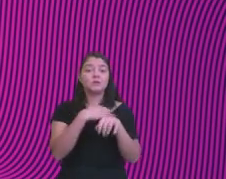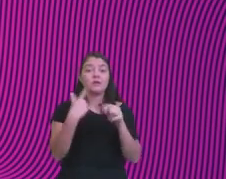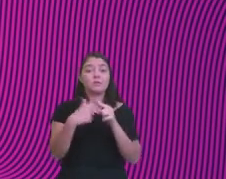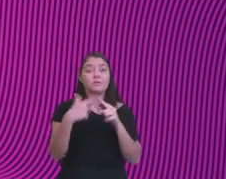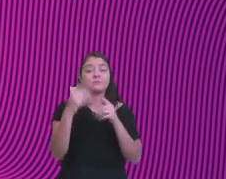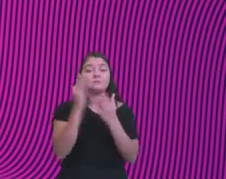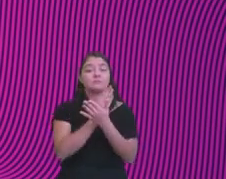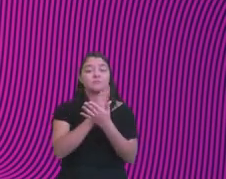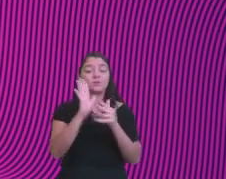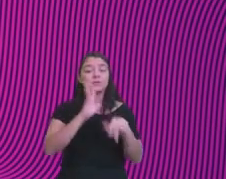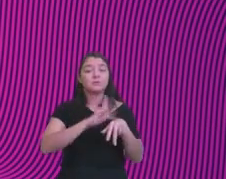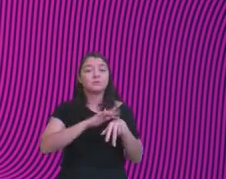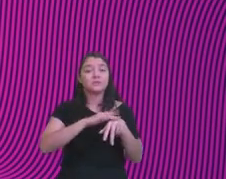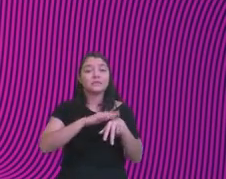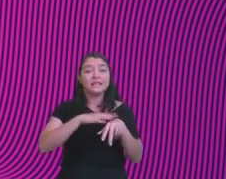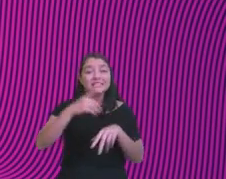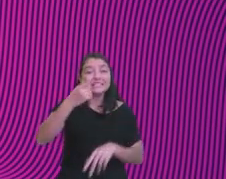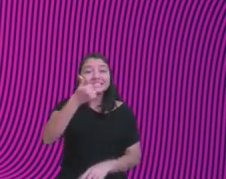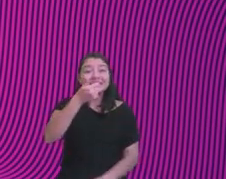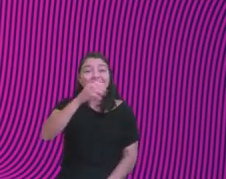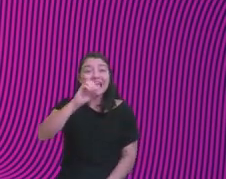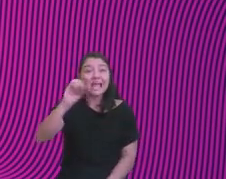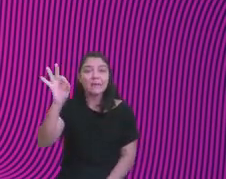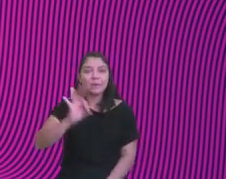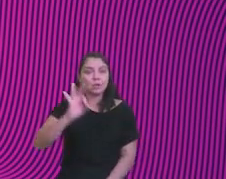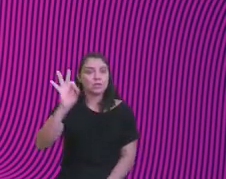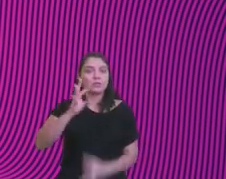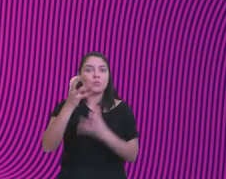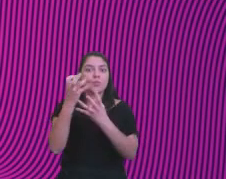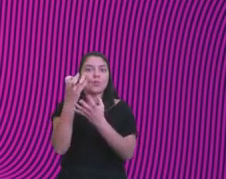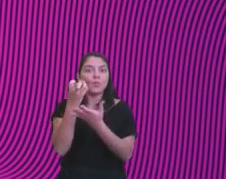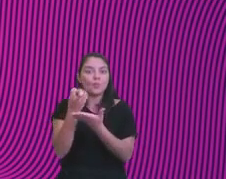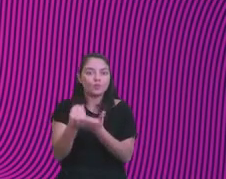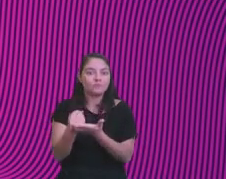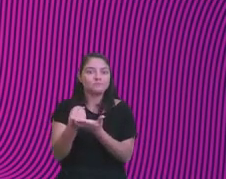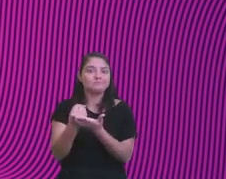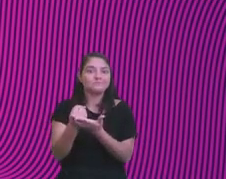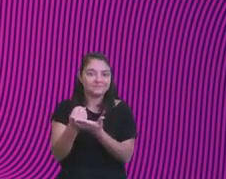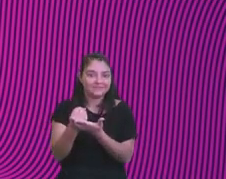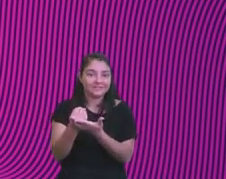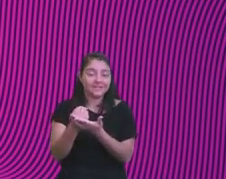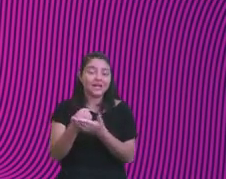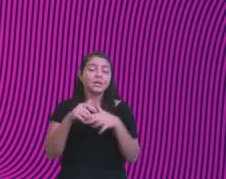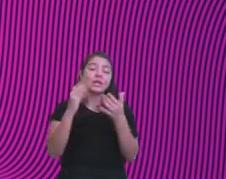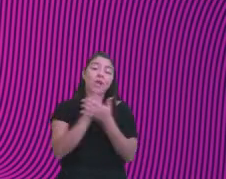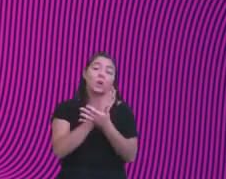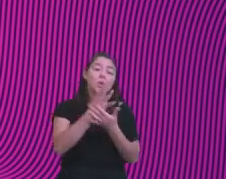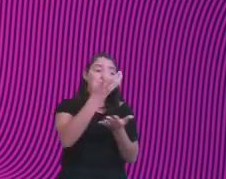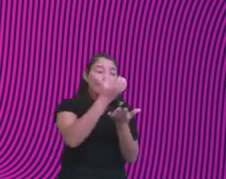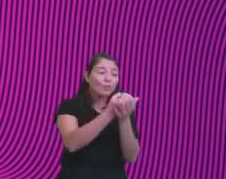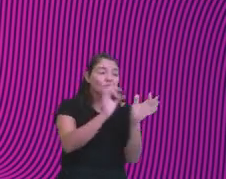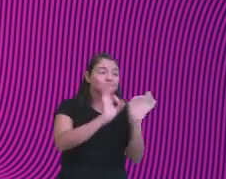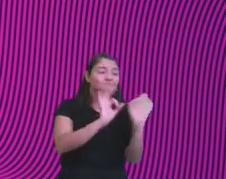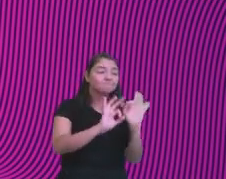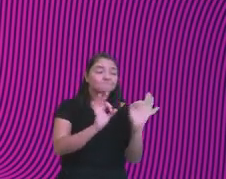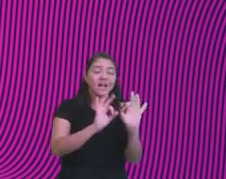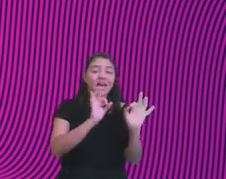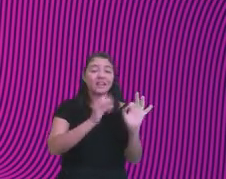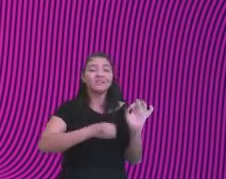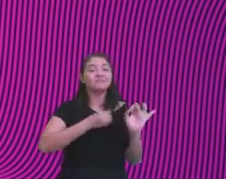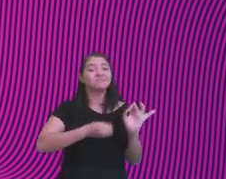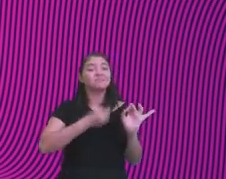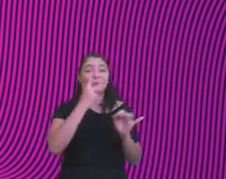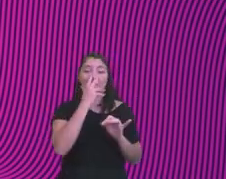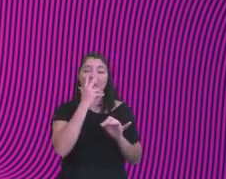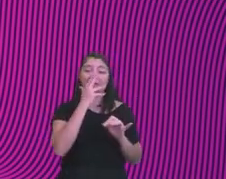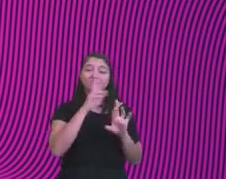uma qualidade de sobrevida muito maior do que aqueles que não são ressecados pelos estudos mais recentes. Então, eu acho que tem que pesar os